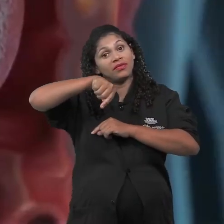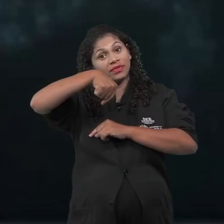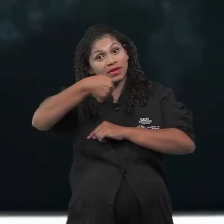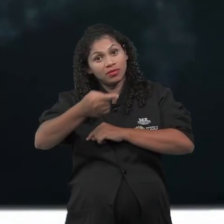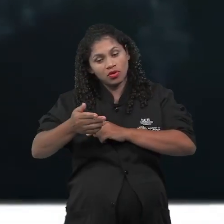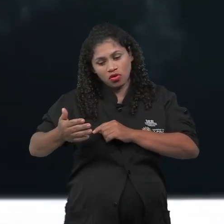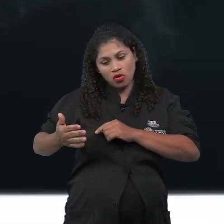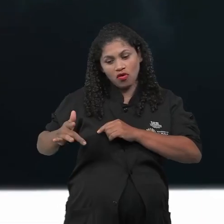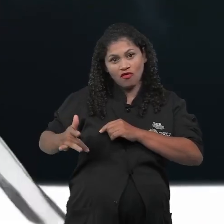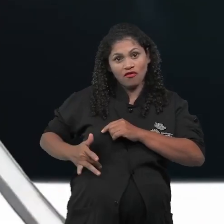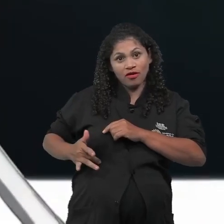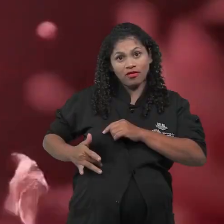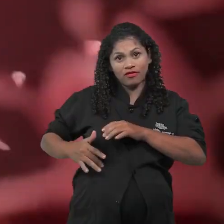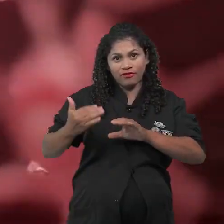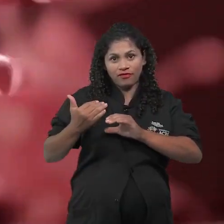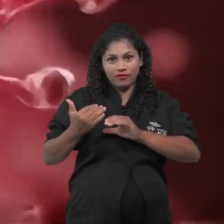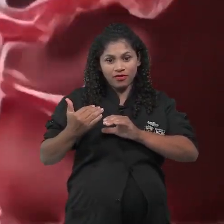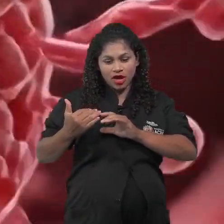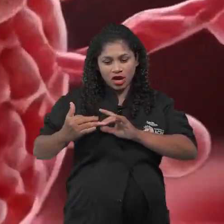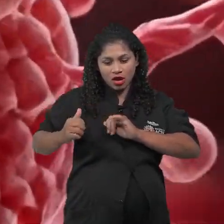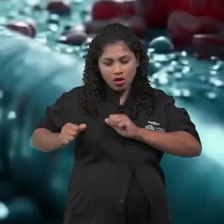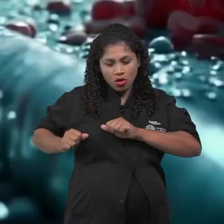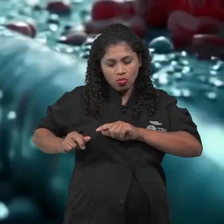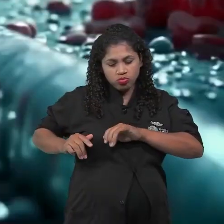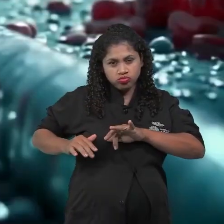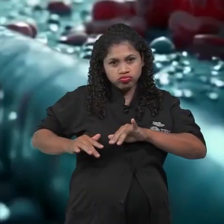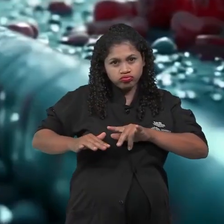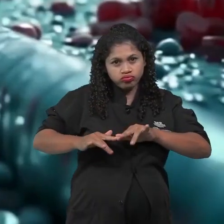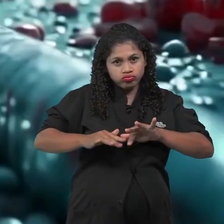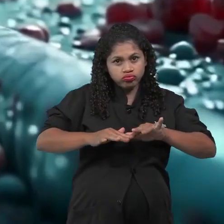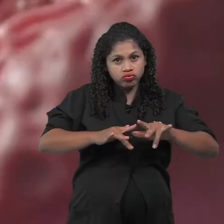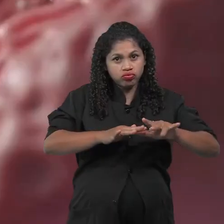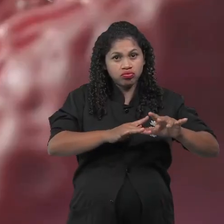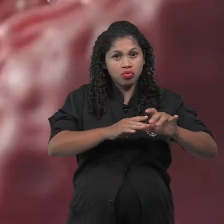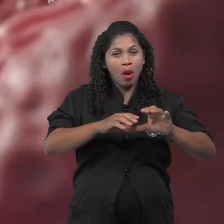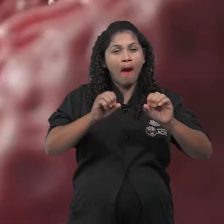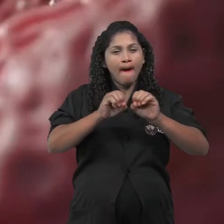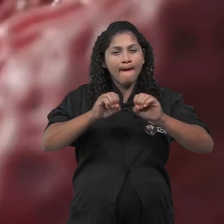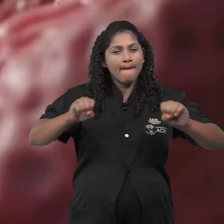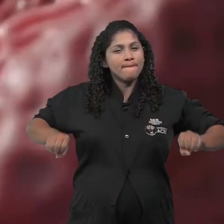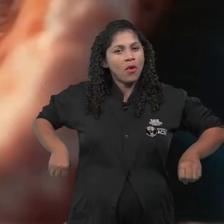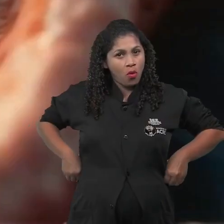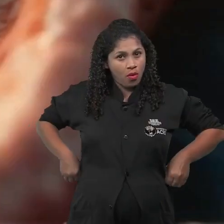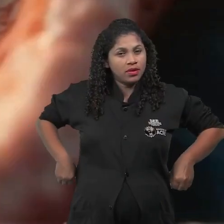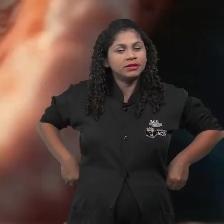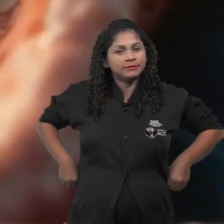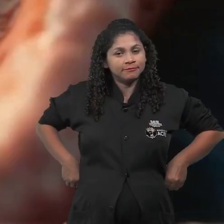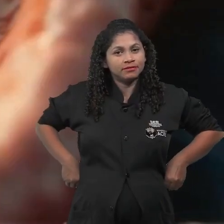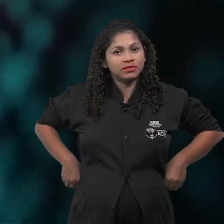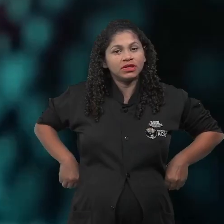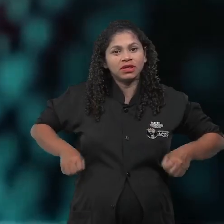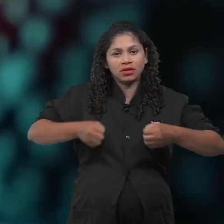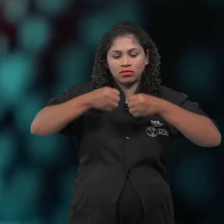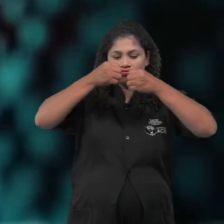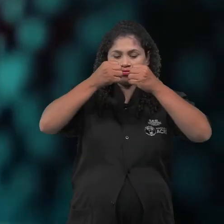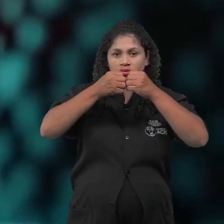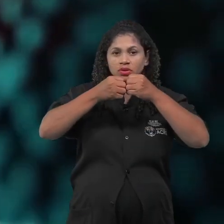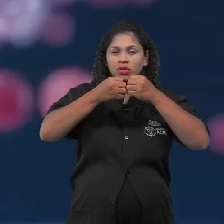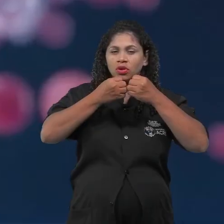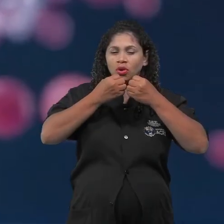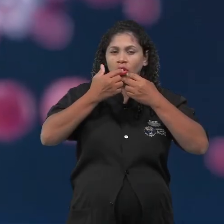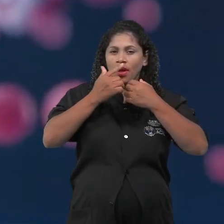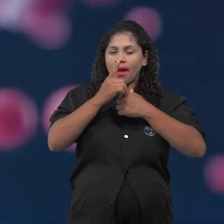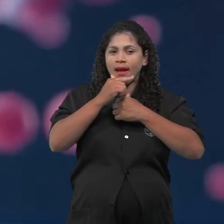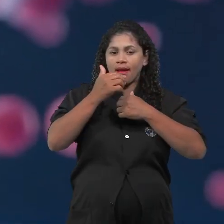fígado envia os restos do medicamento para os rins, que filtram o sangue e eliminam o paracetamol pela urina. Assim, o ciclo